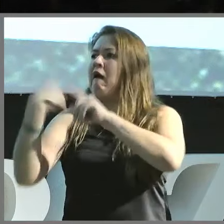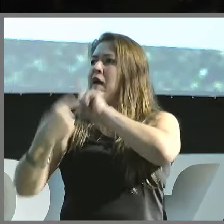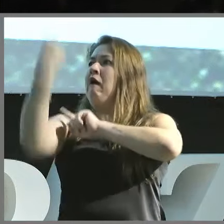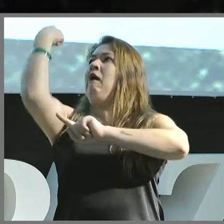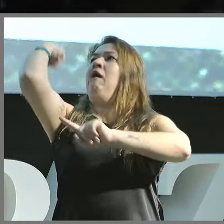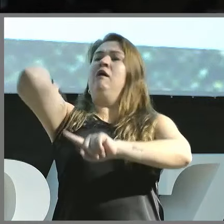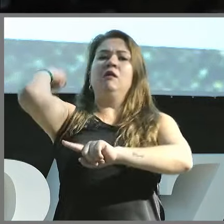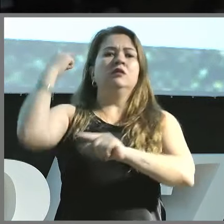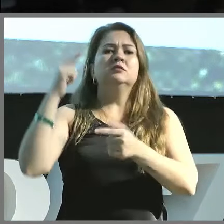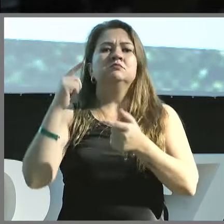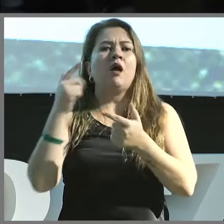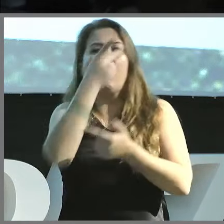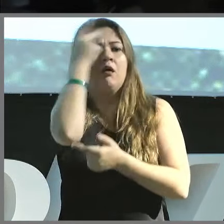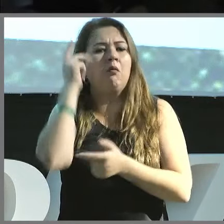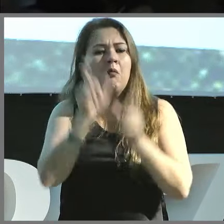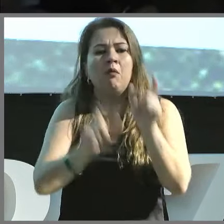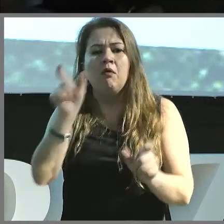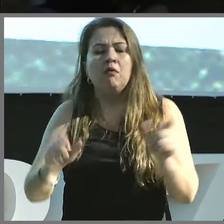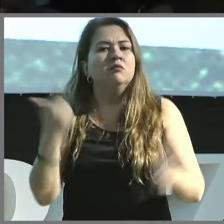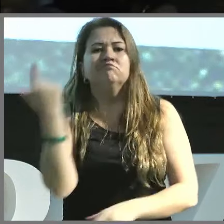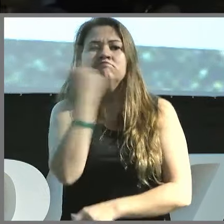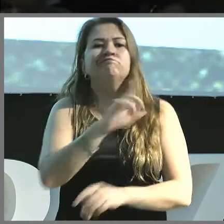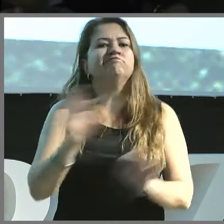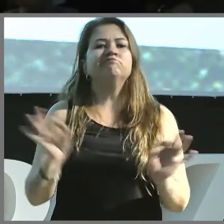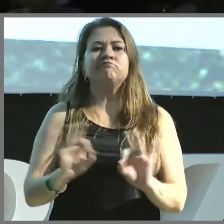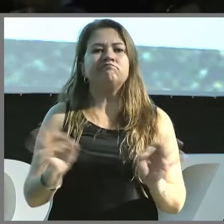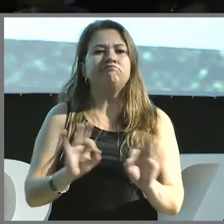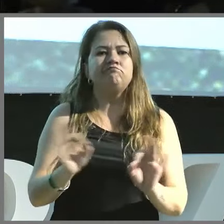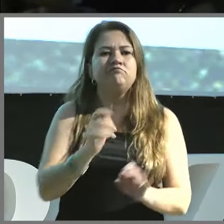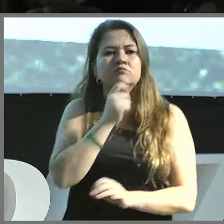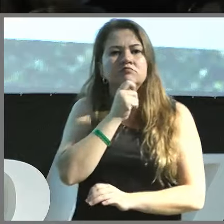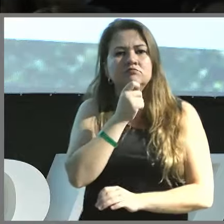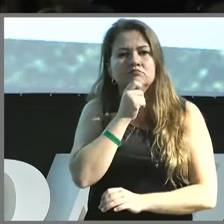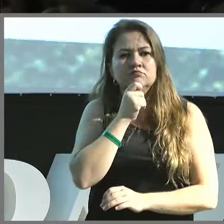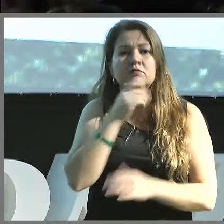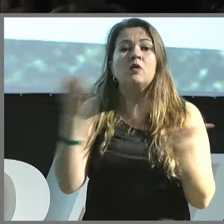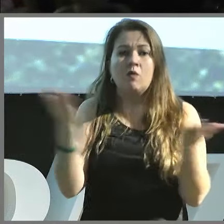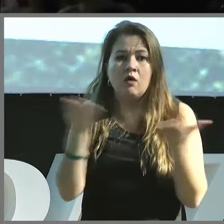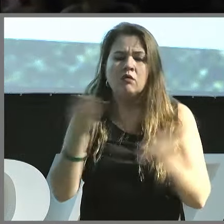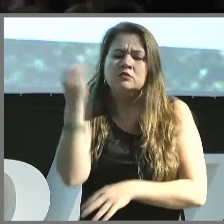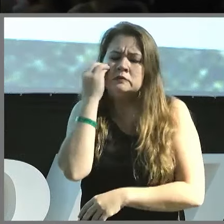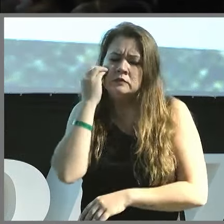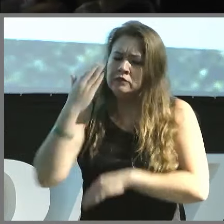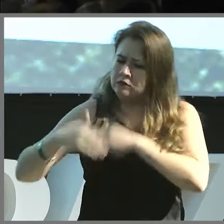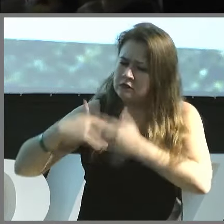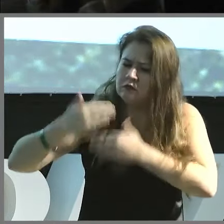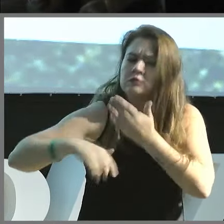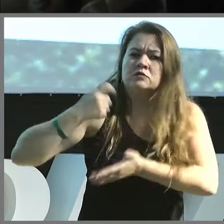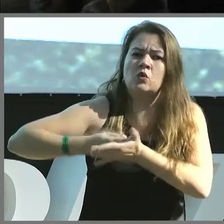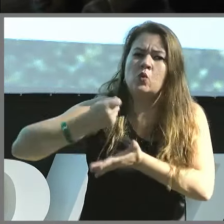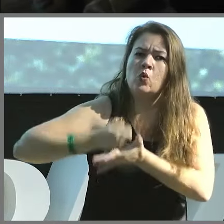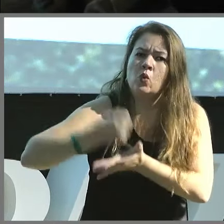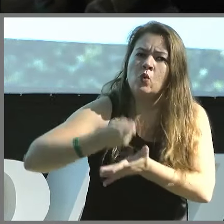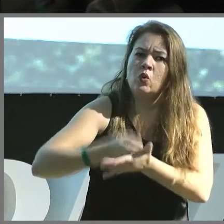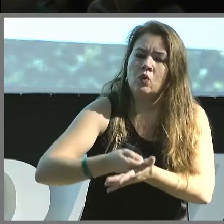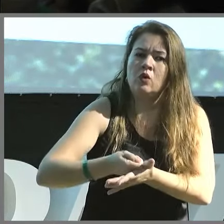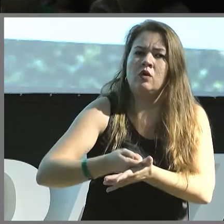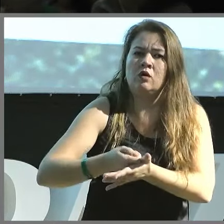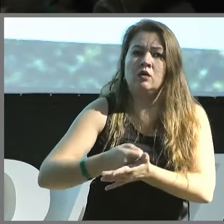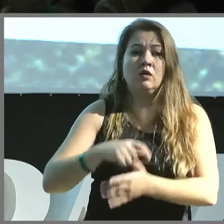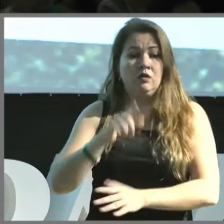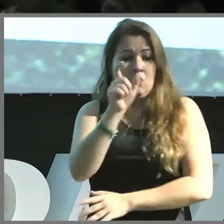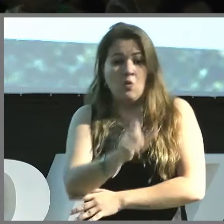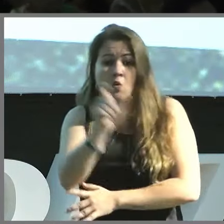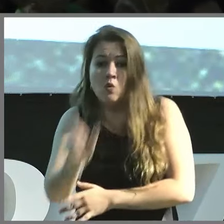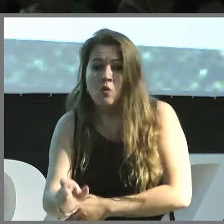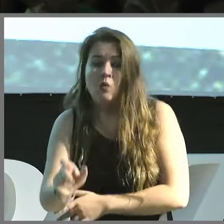cotidiano, sem uma atitude que pudesse tê-lo guindado à posição de poder temporal. Um homem